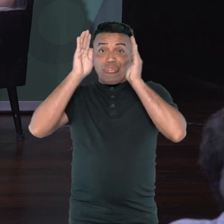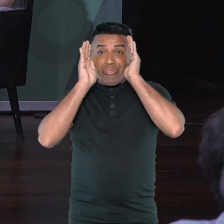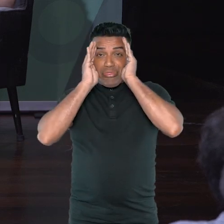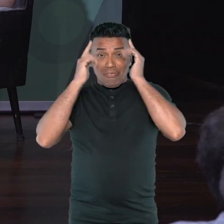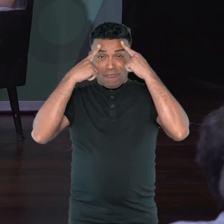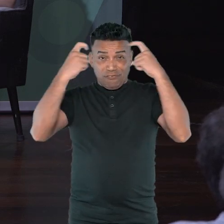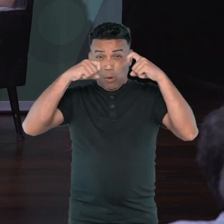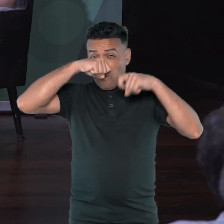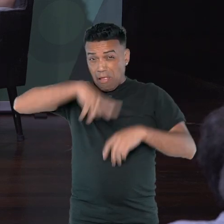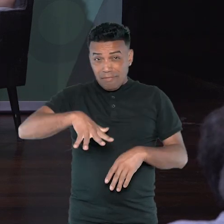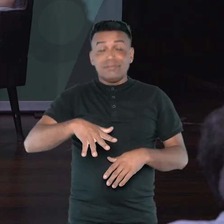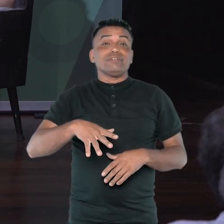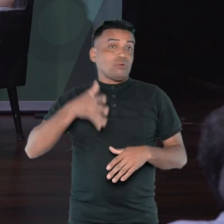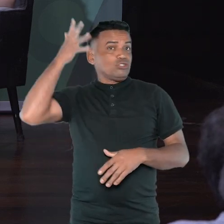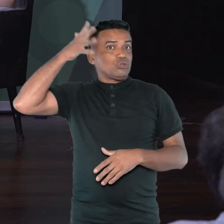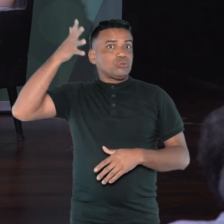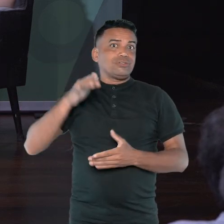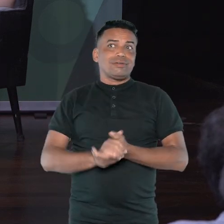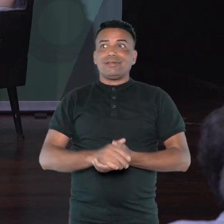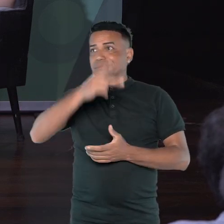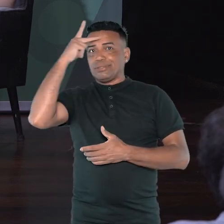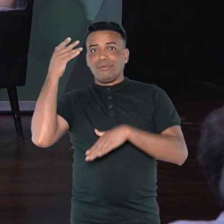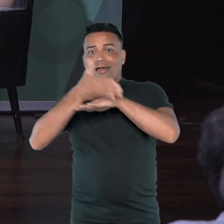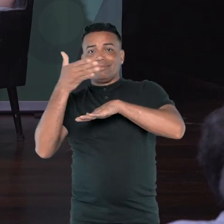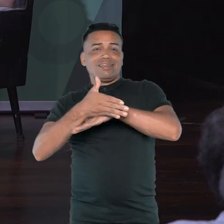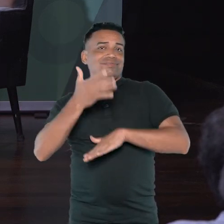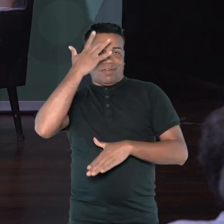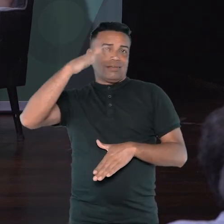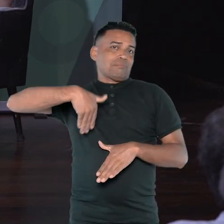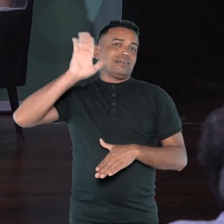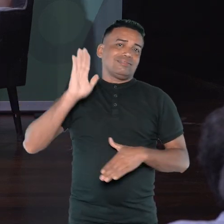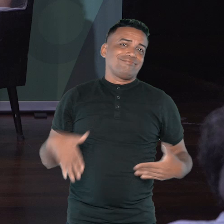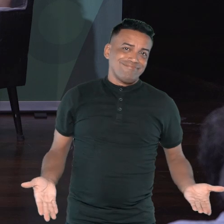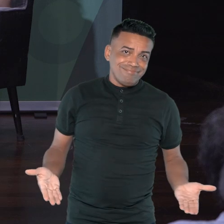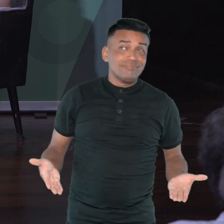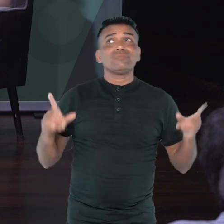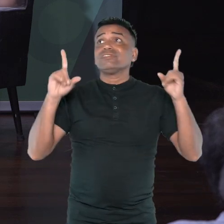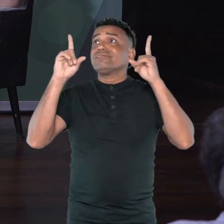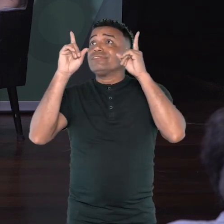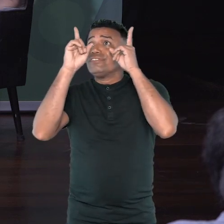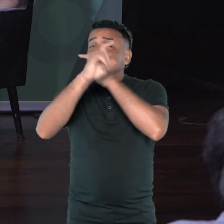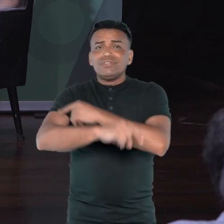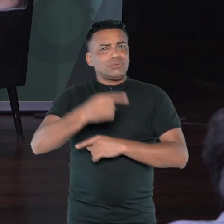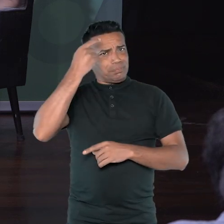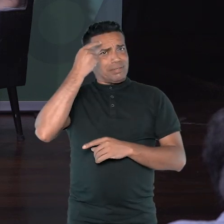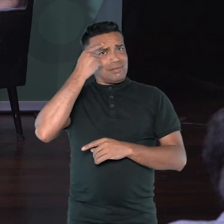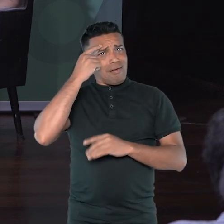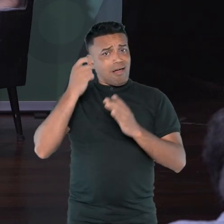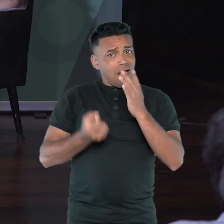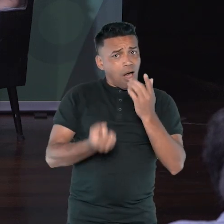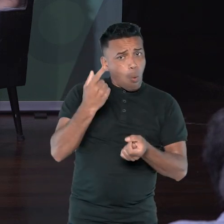violentos, são discursos que acabam engajando mais. Não tem mais... É difícil ver, pensar, inclusive, se algum